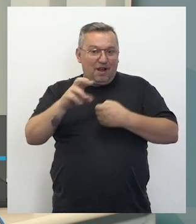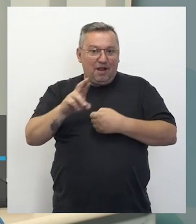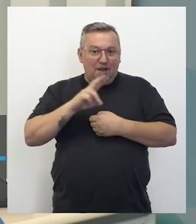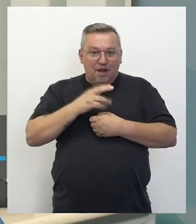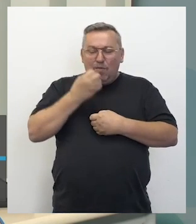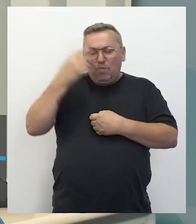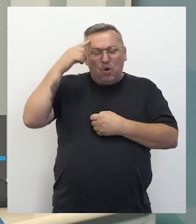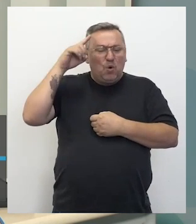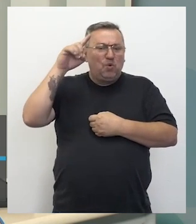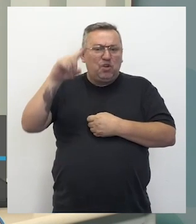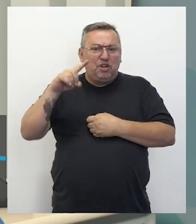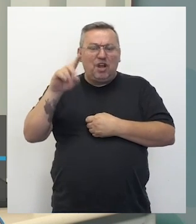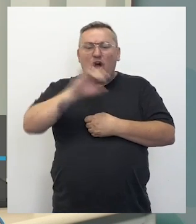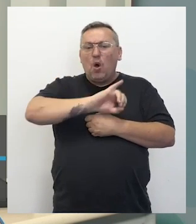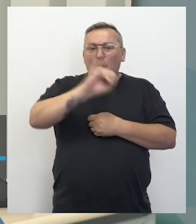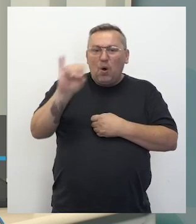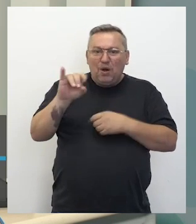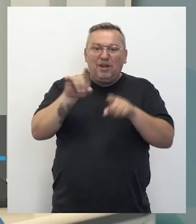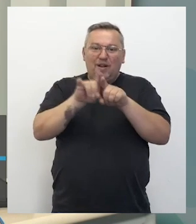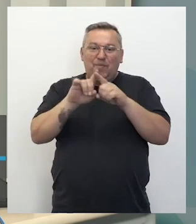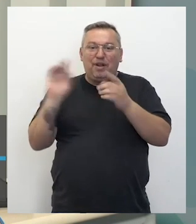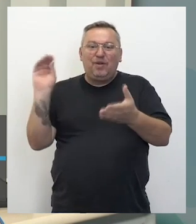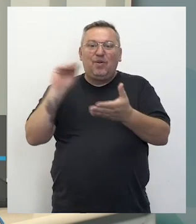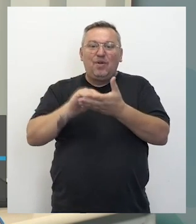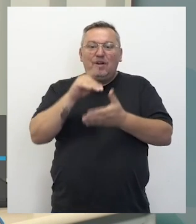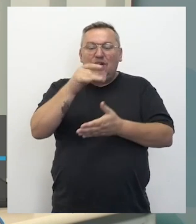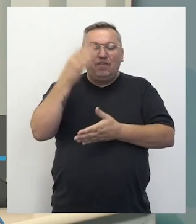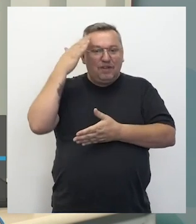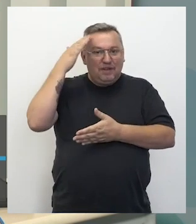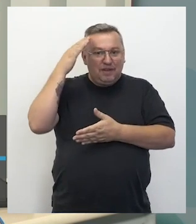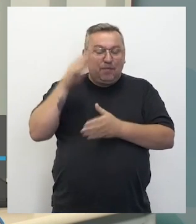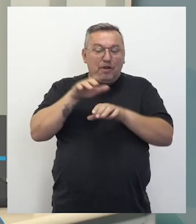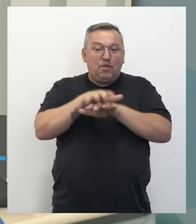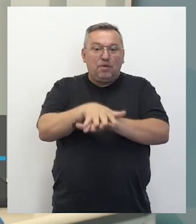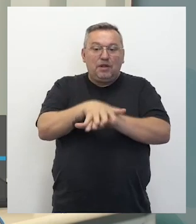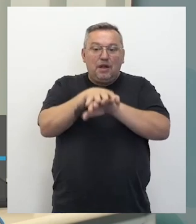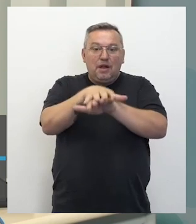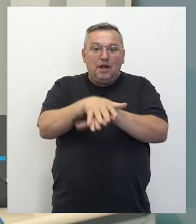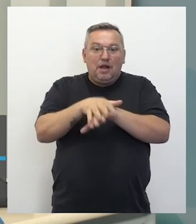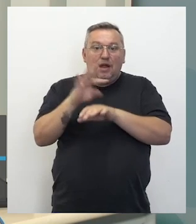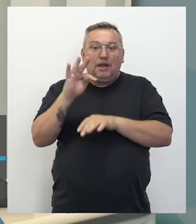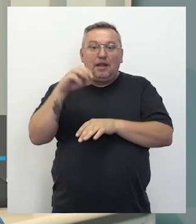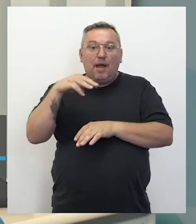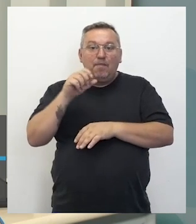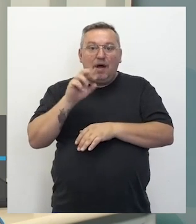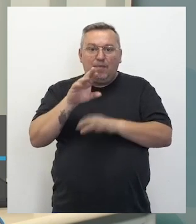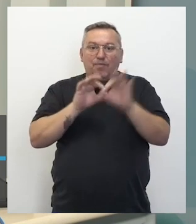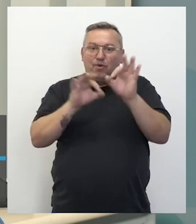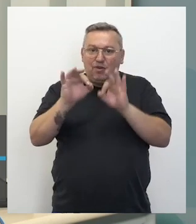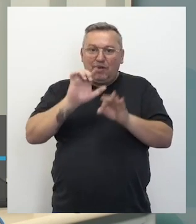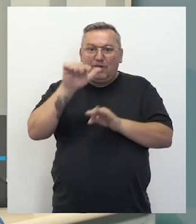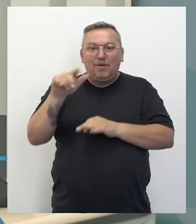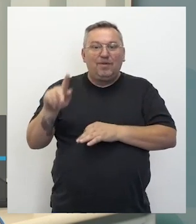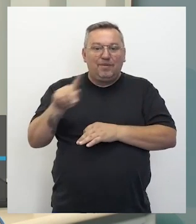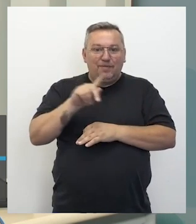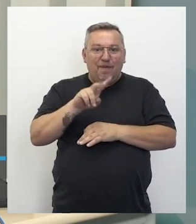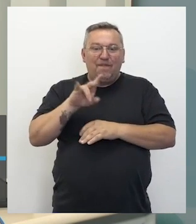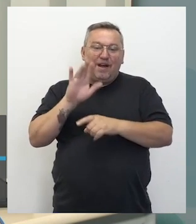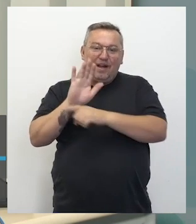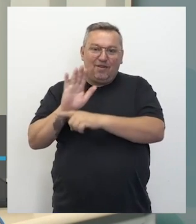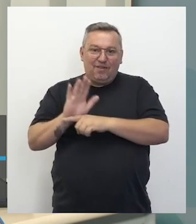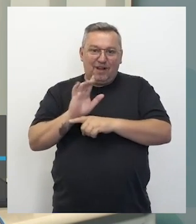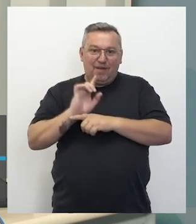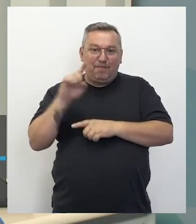bom dia, dar oi e colocar aí o que vocês sabem sobre tartaruga e sobre o projeto Tamar, que depois a professora Edjoel vai ajudar a gente